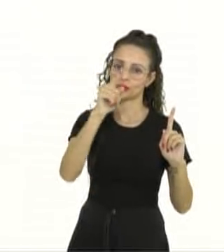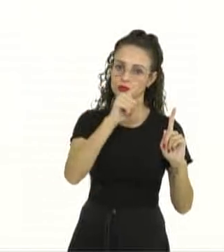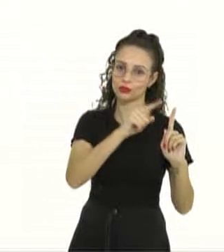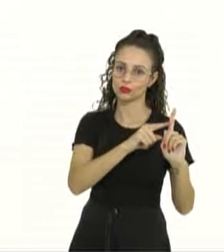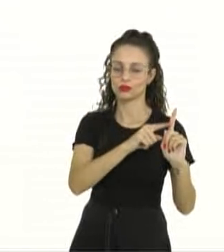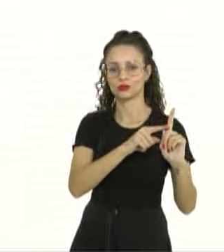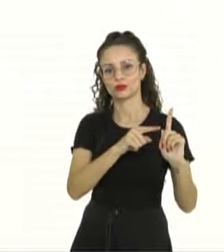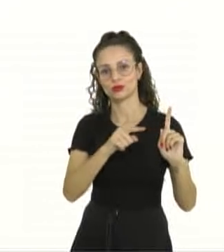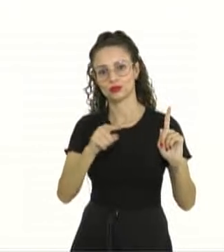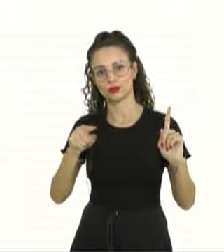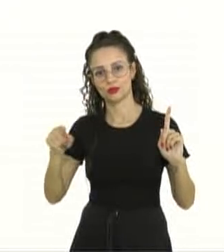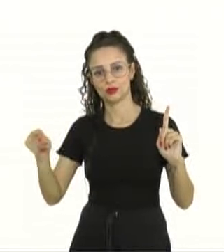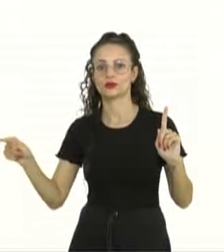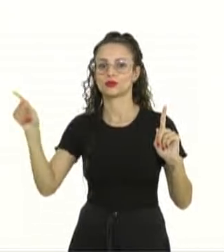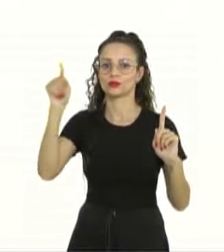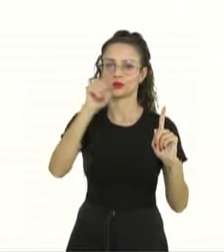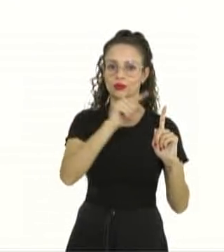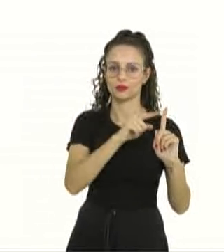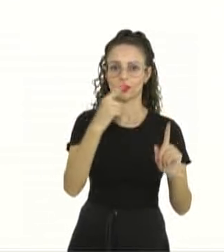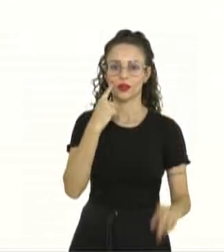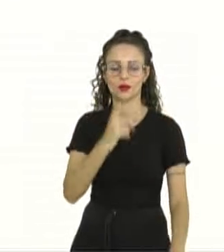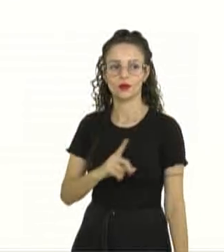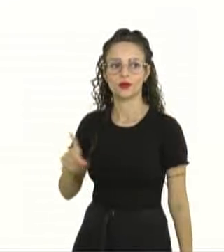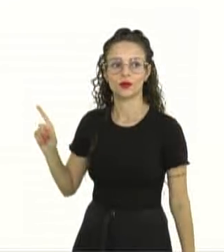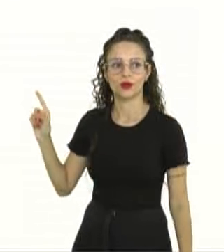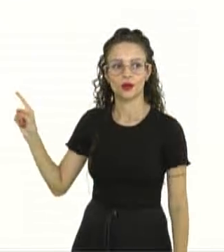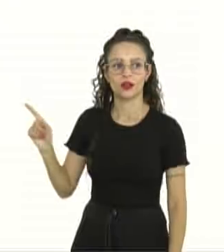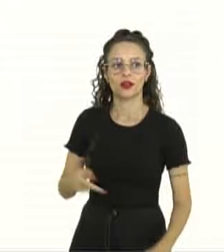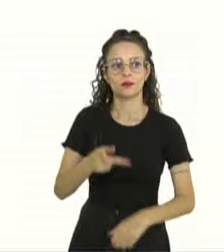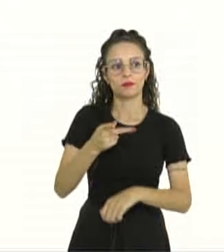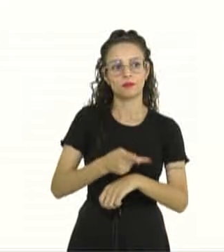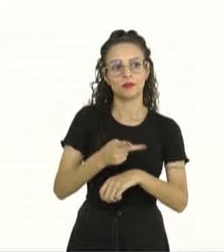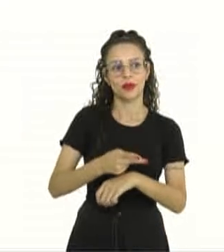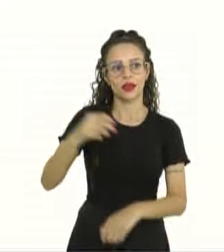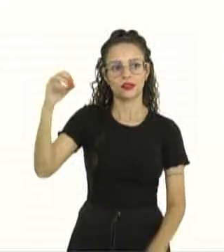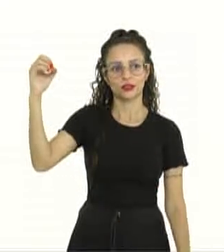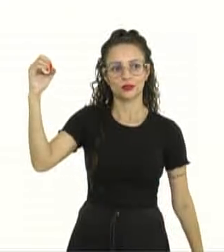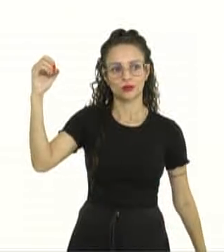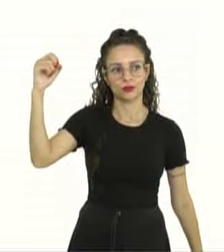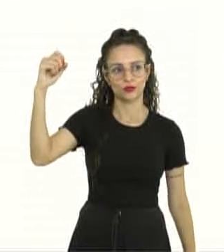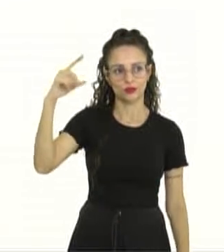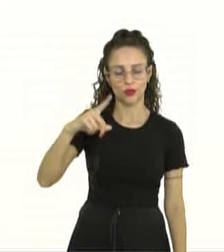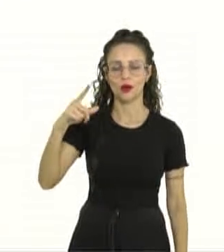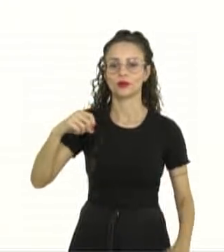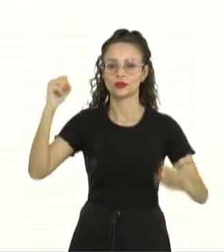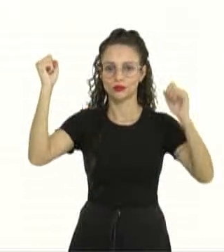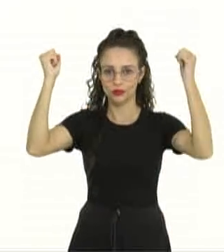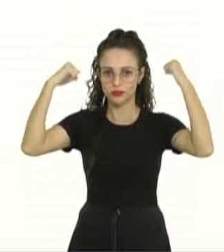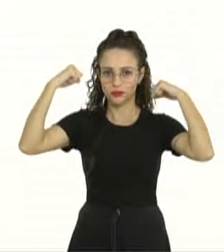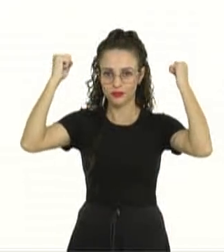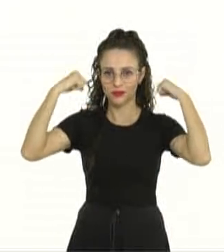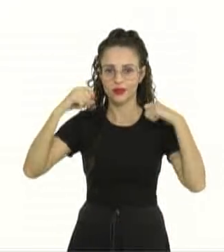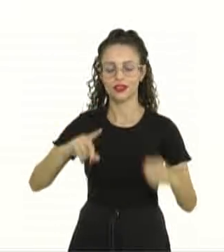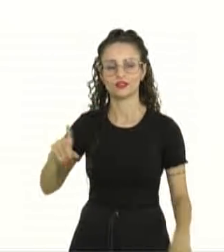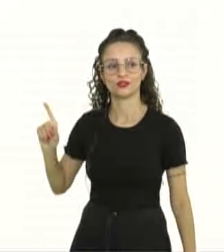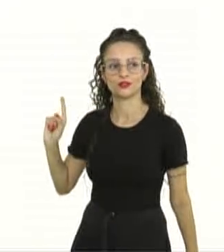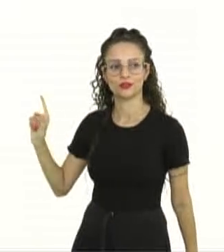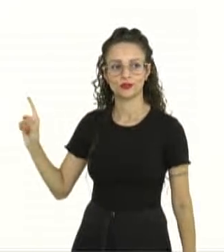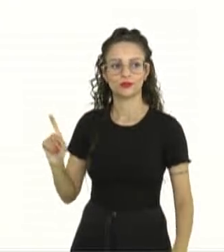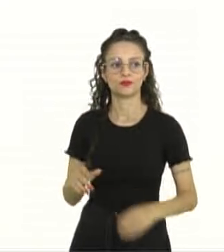Sol Azteca, encontrada na cidade do México, capital do México, galerinha. Está no Museu Nacional de Antropologia do Novo